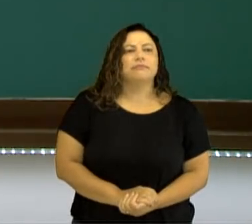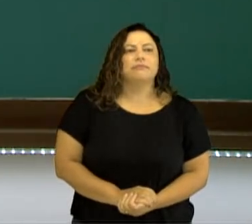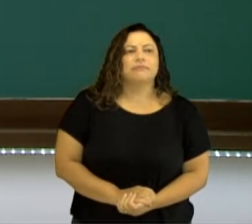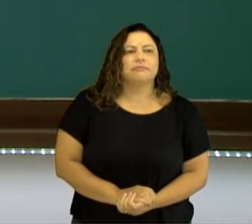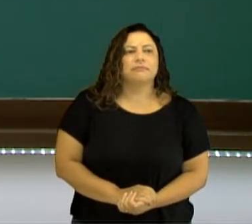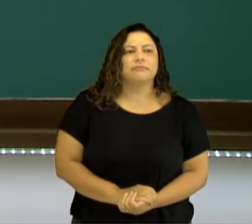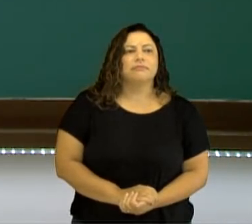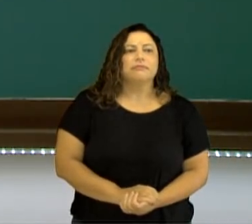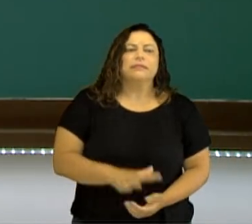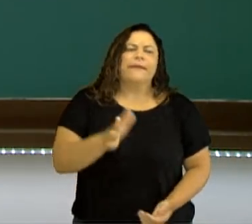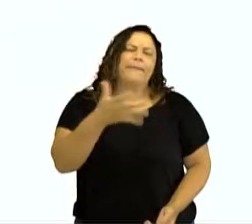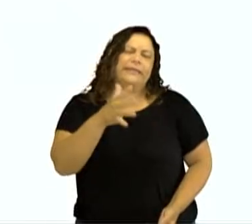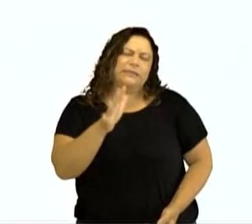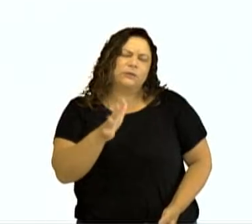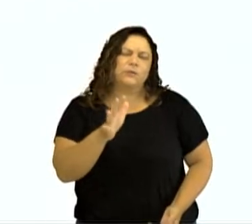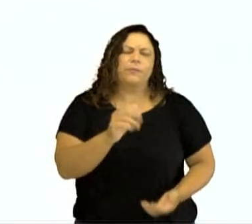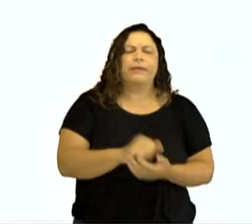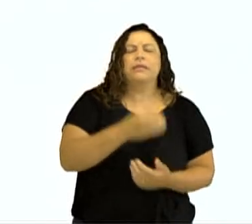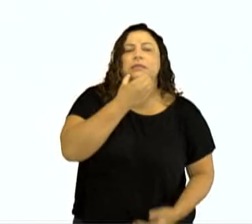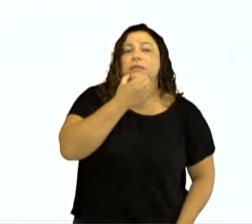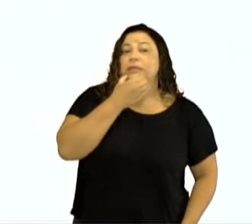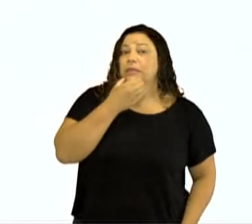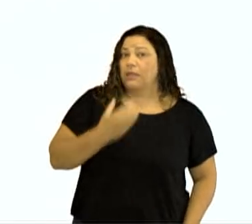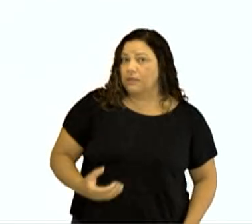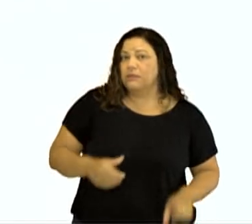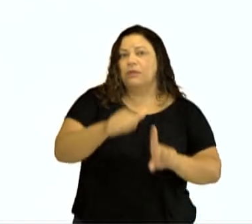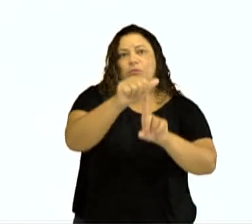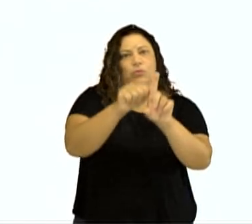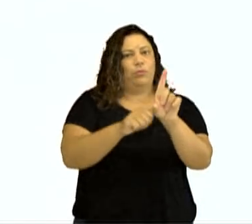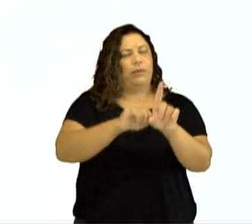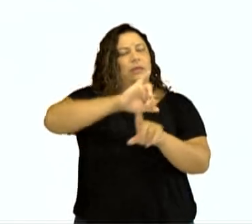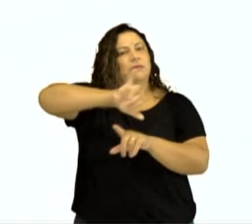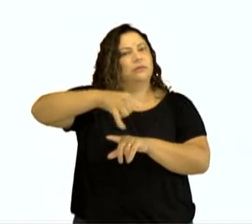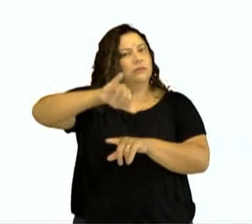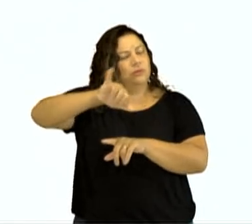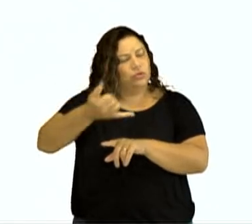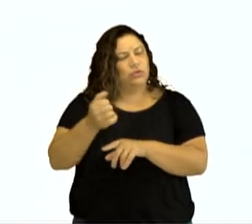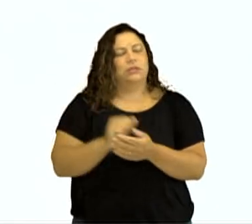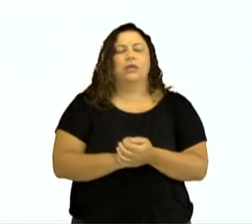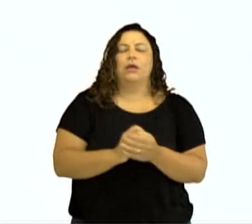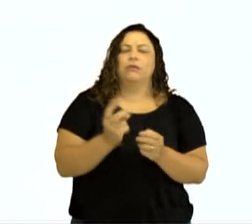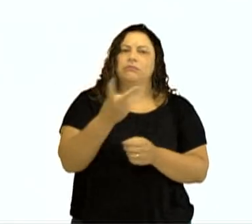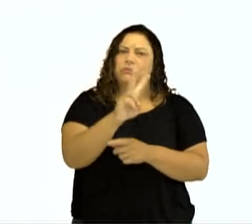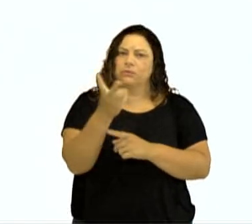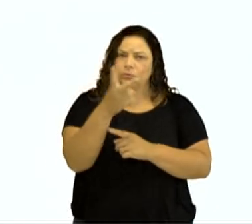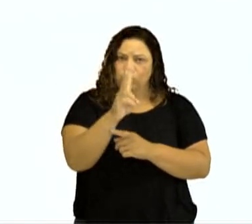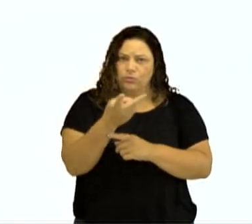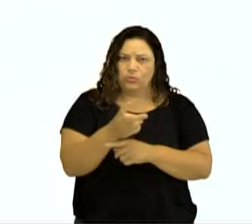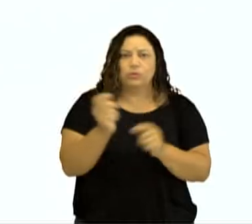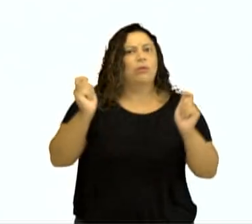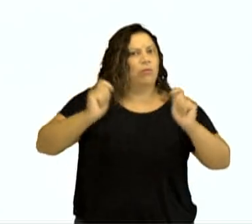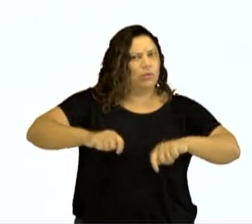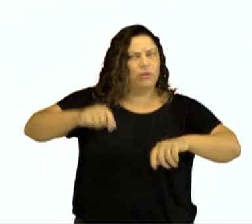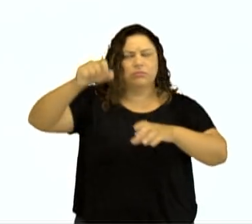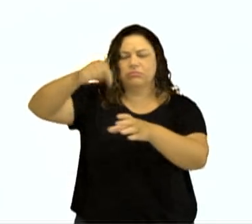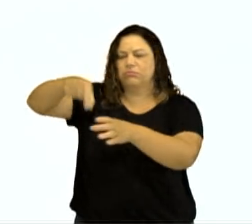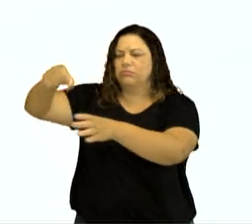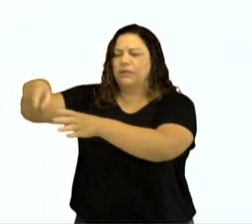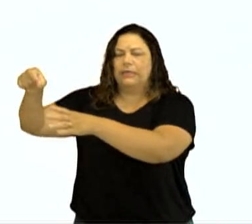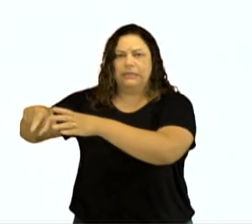Entre meados de dezembro e meados de janeiro, há plantio e colheita, as duas coisas ao mesmo tempo. Vemos